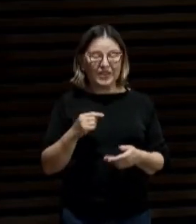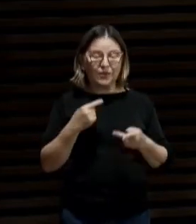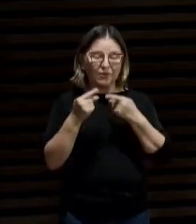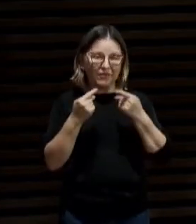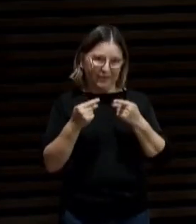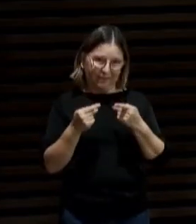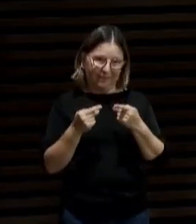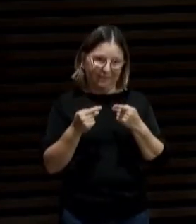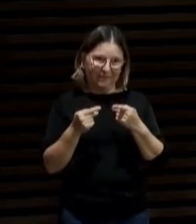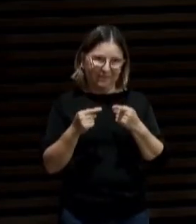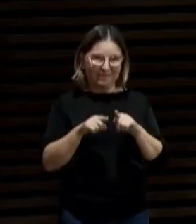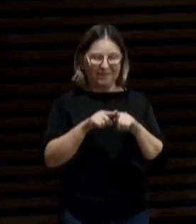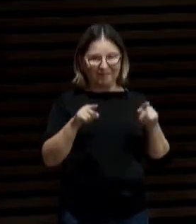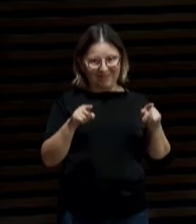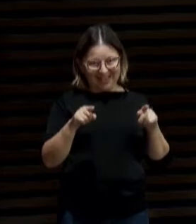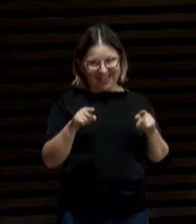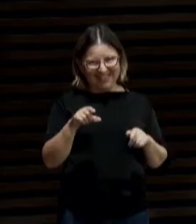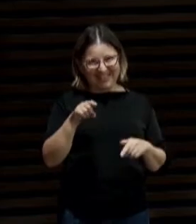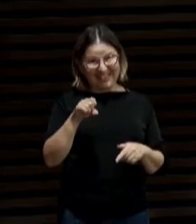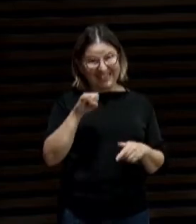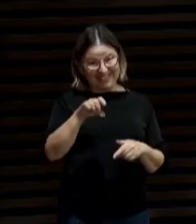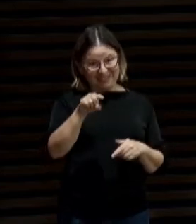Agora, você que nasceu de novo, você está fazendo assim com a cabecinha?